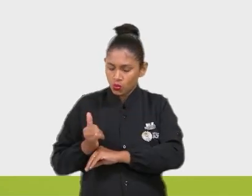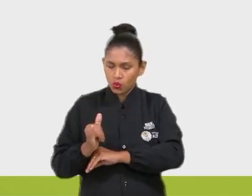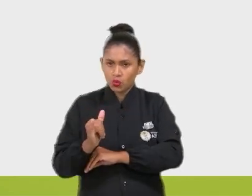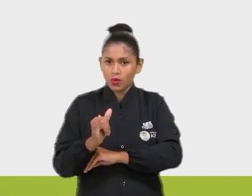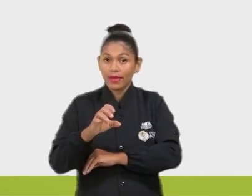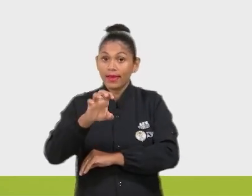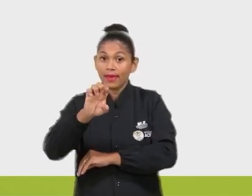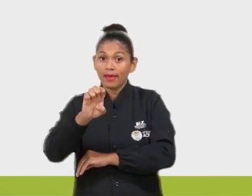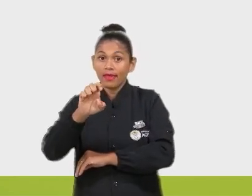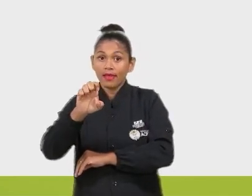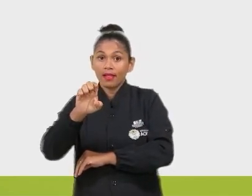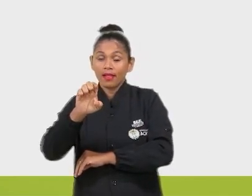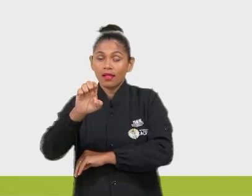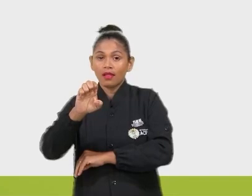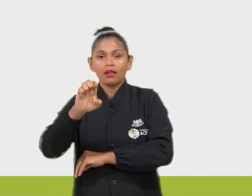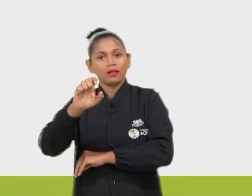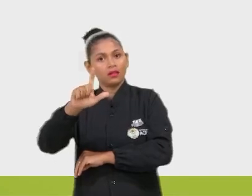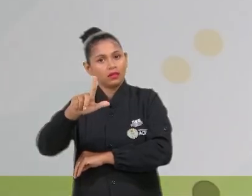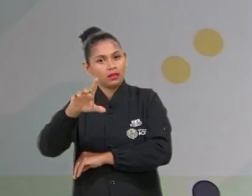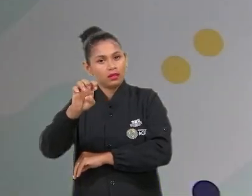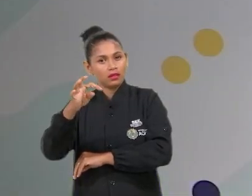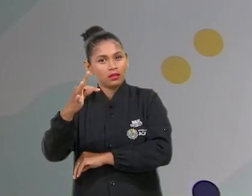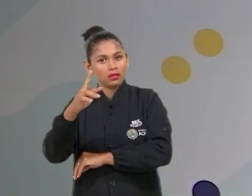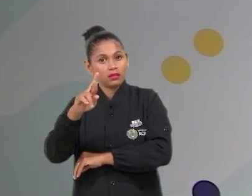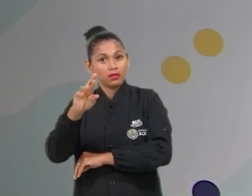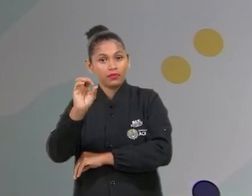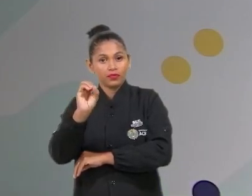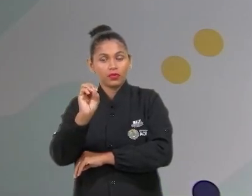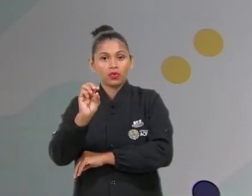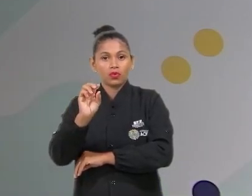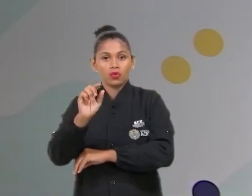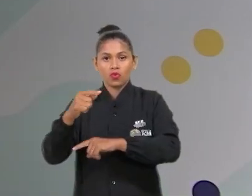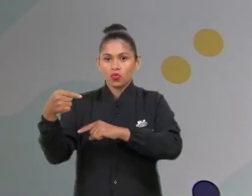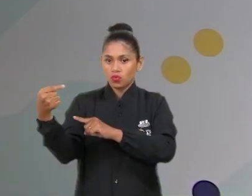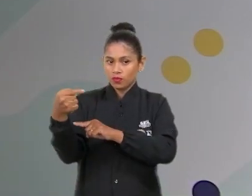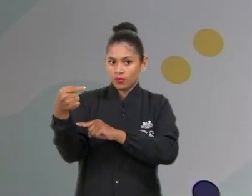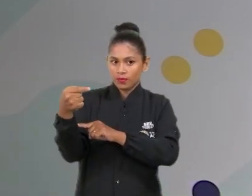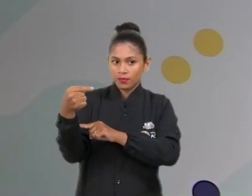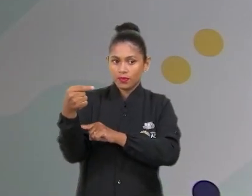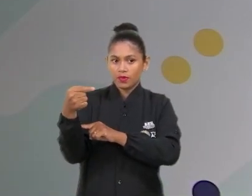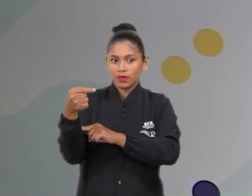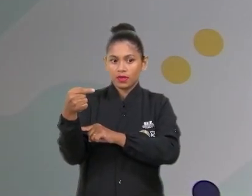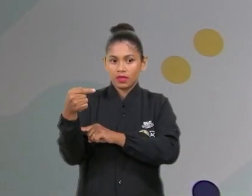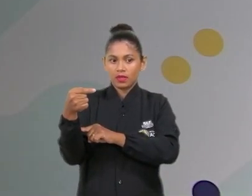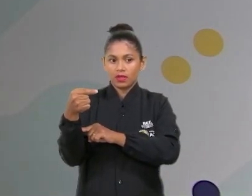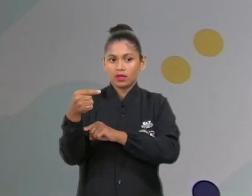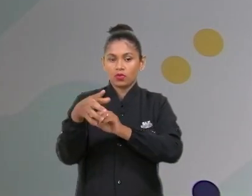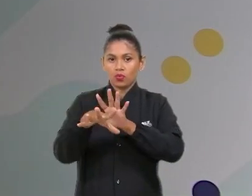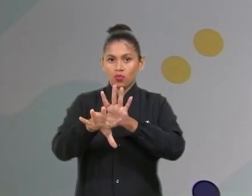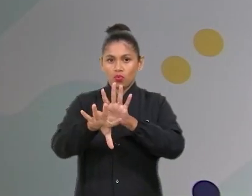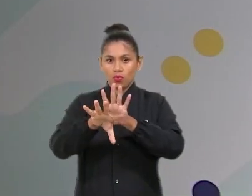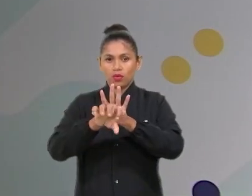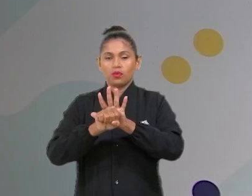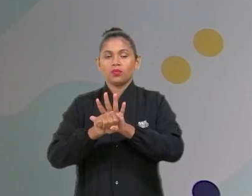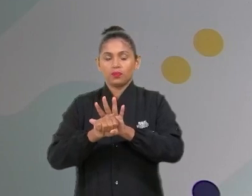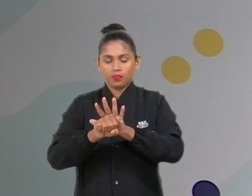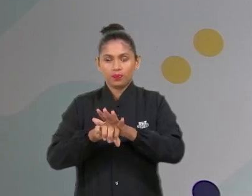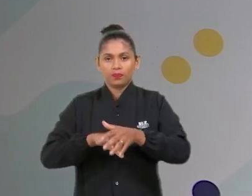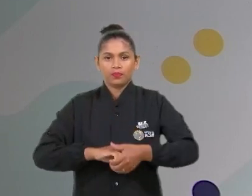eletronegatividade. Em que direção que os elementos químicos na tabela periódica vão crescer em relação